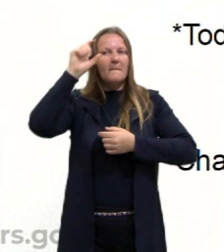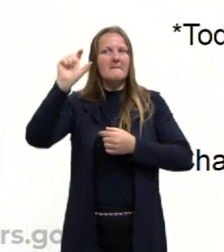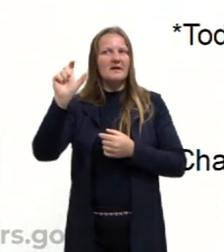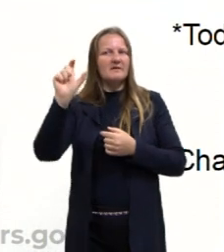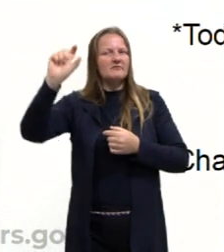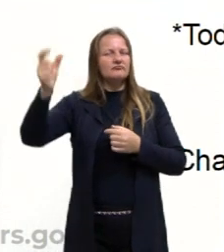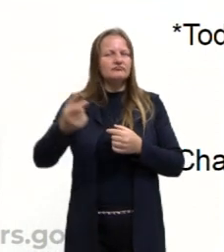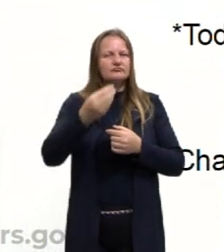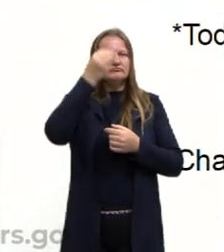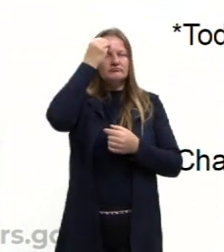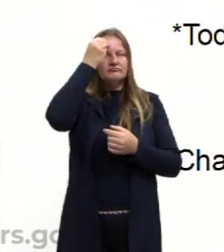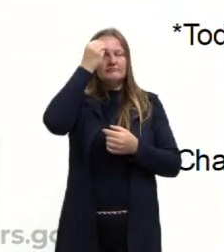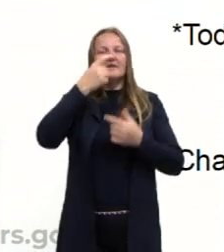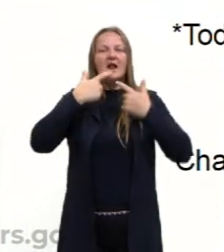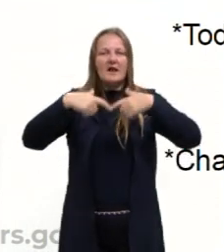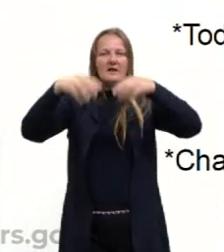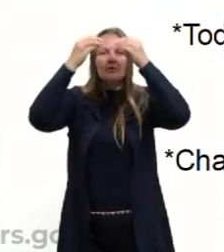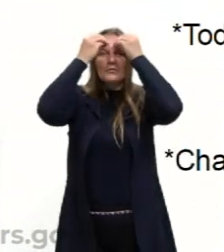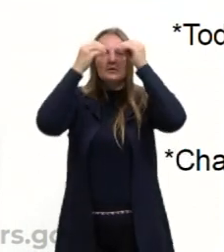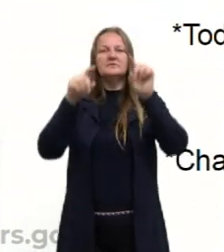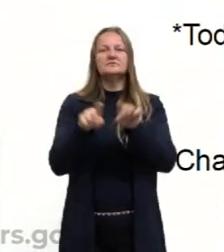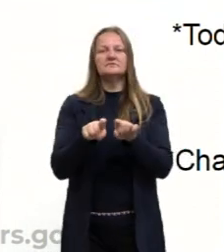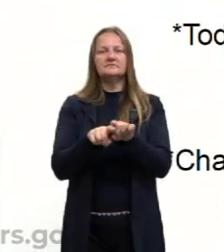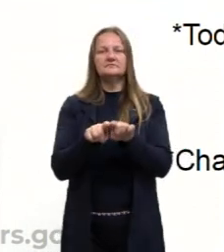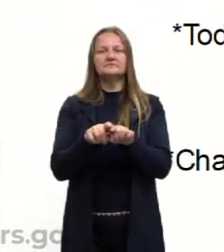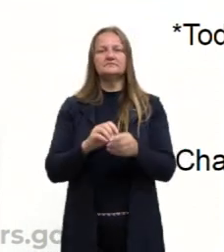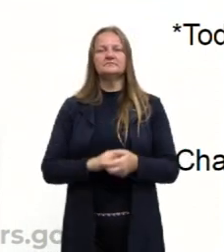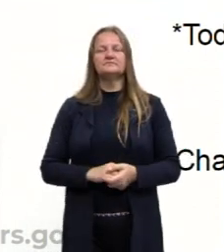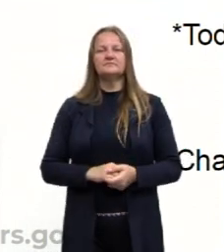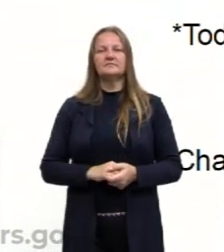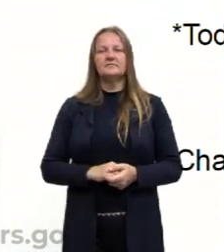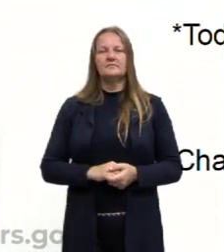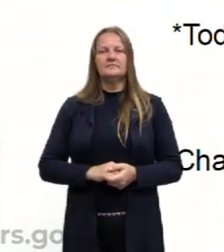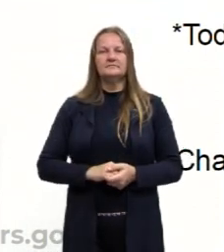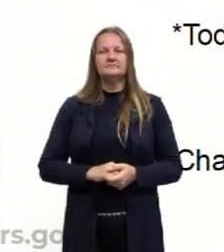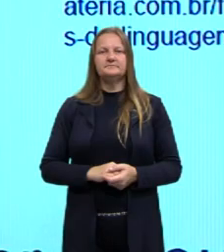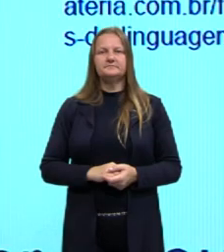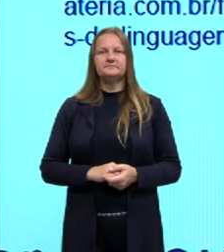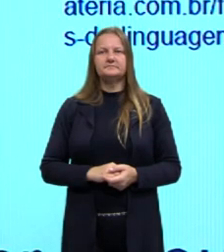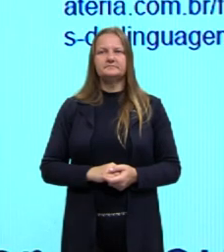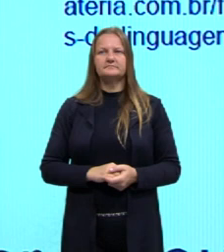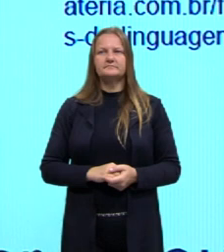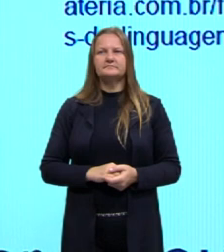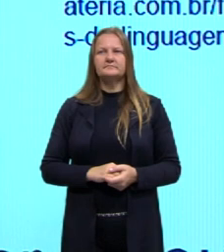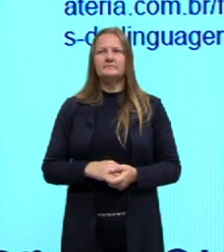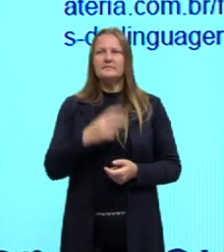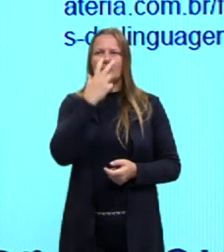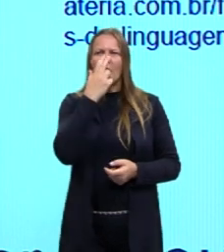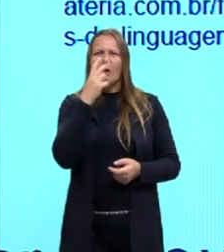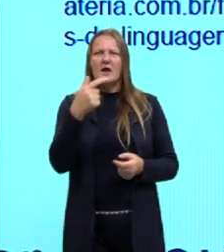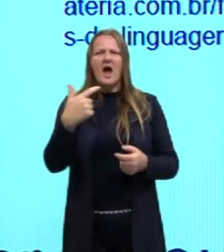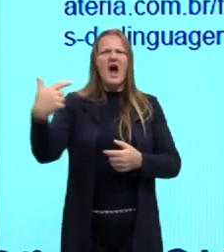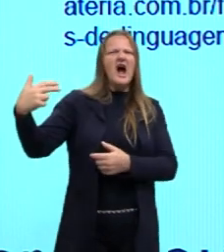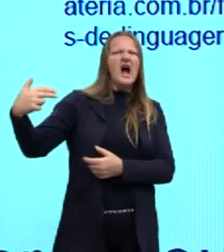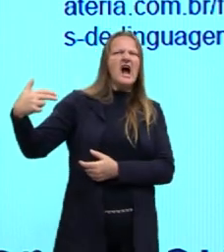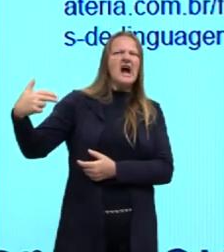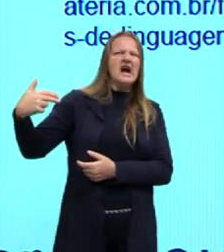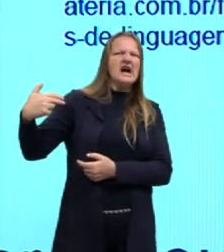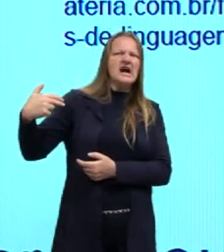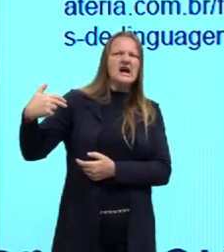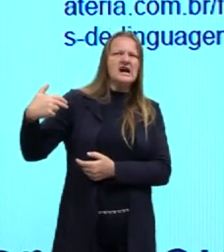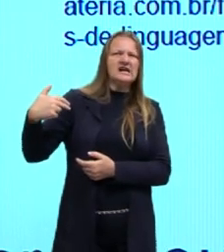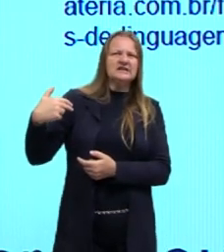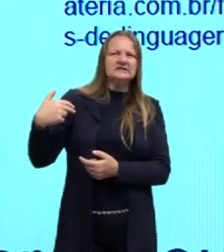aqui tem uma linguagem certa forma assim né olha é uma bala perdida né o senhor poderia me